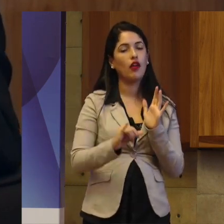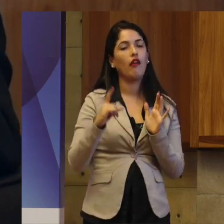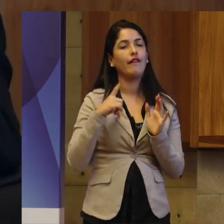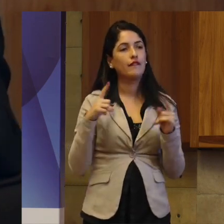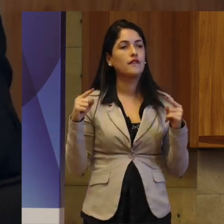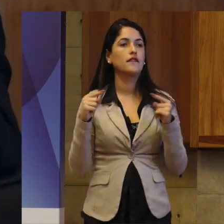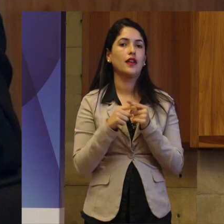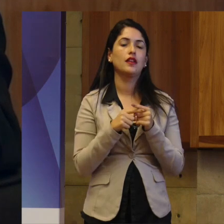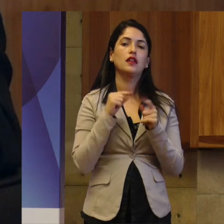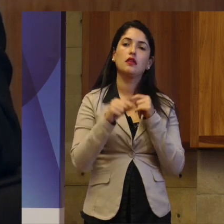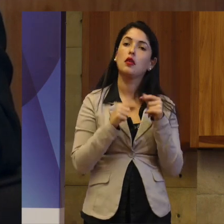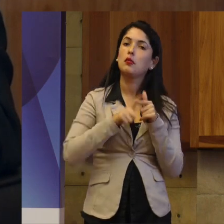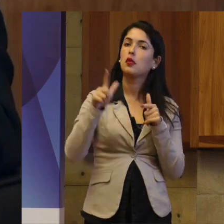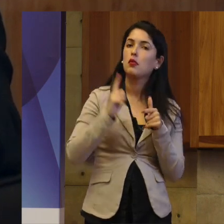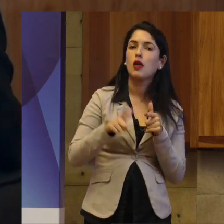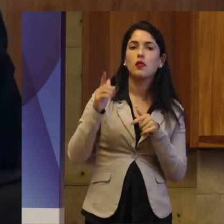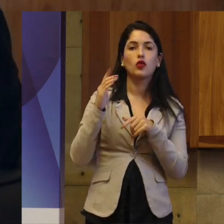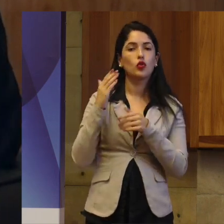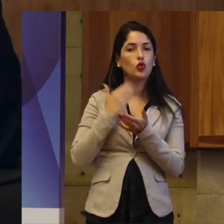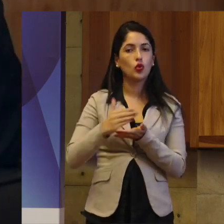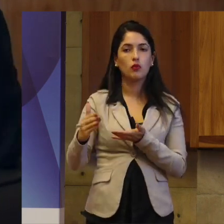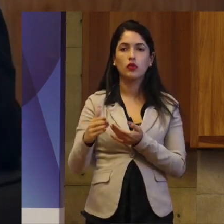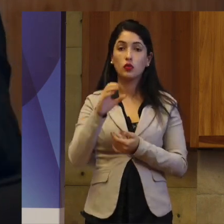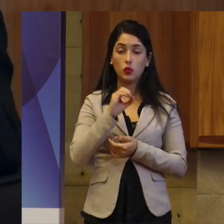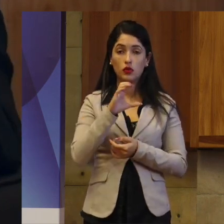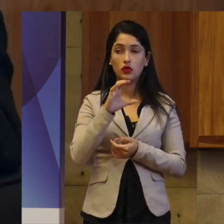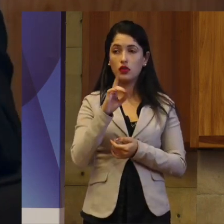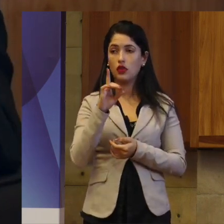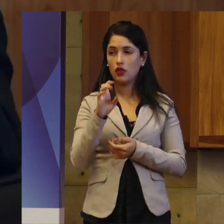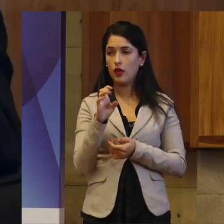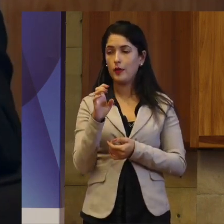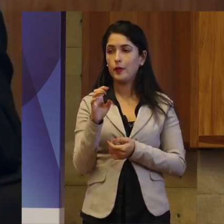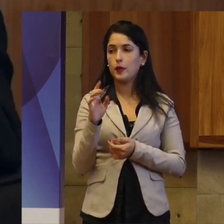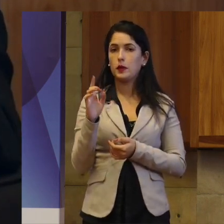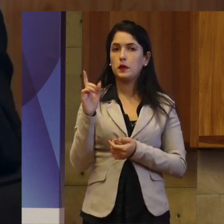todos aqueles problemas que eu falei no começo. No âmbito da OCDE, para fazer a ponte